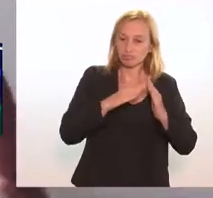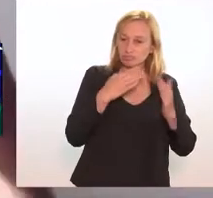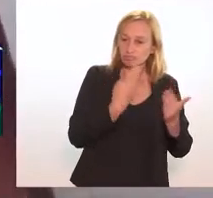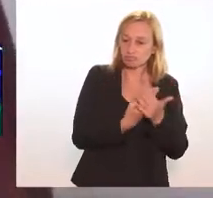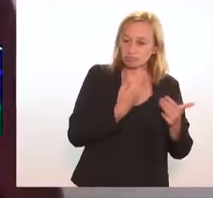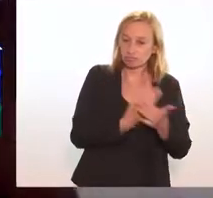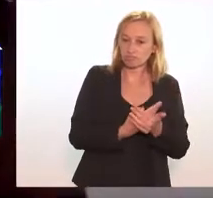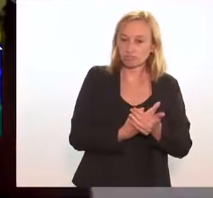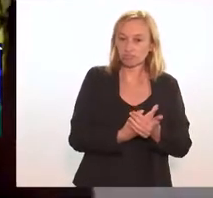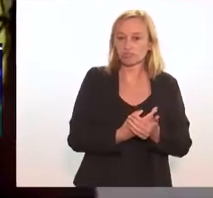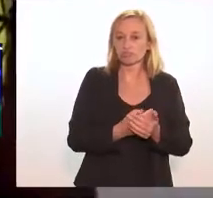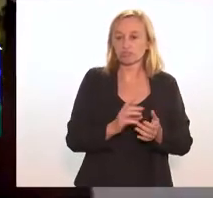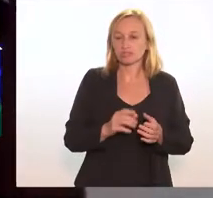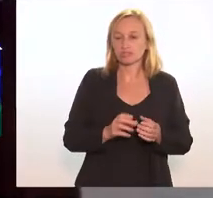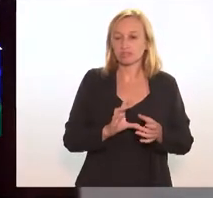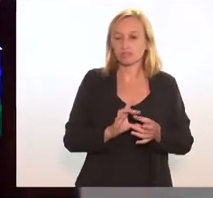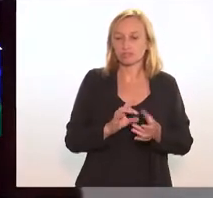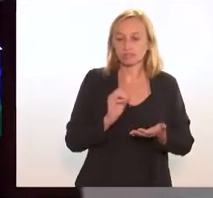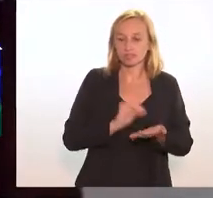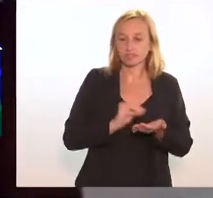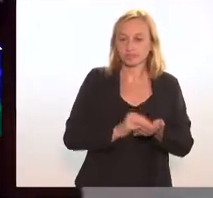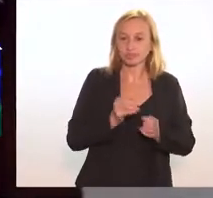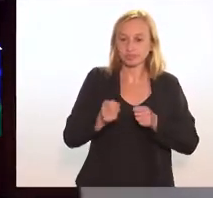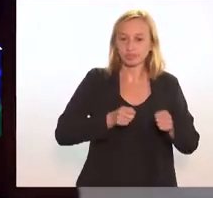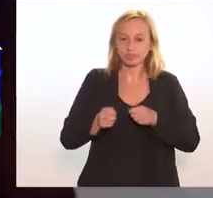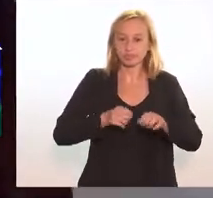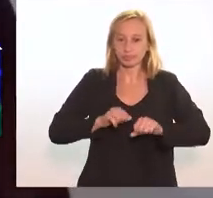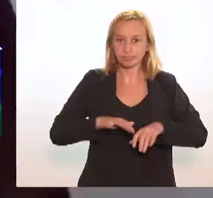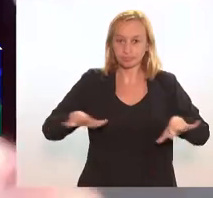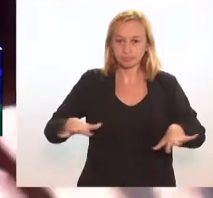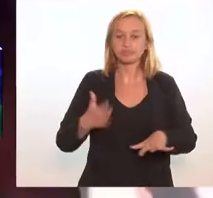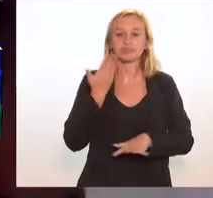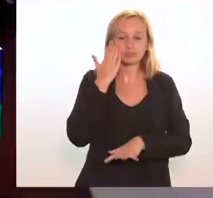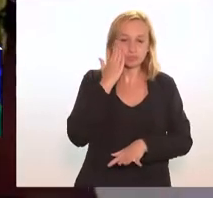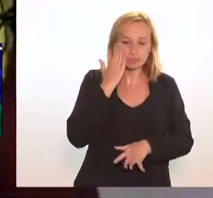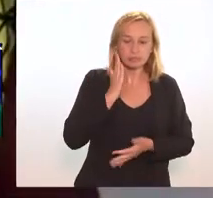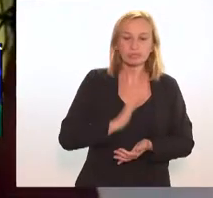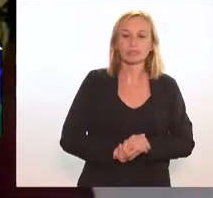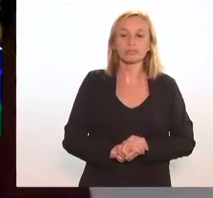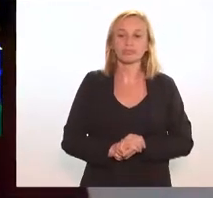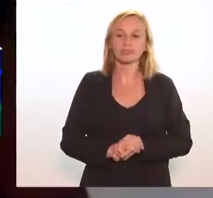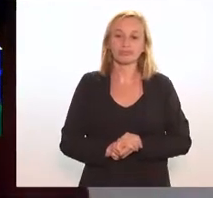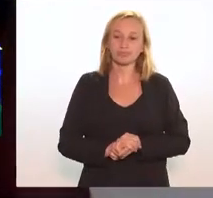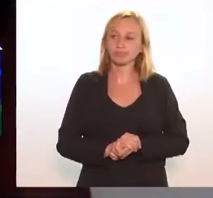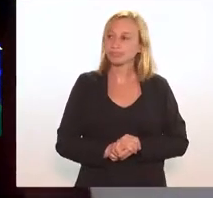vai reverberar no controle do contágio da pandemia. Eu entendo muito